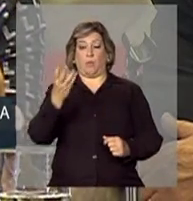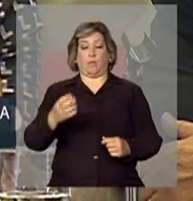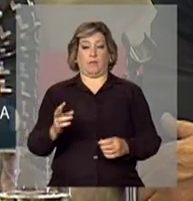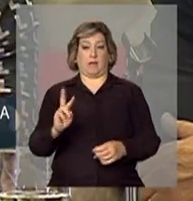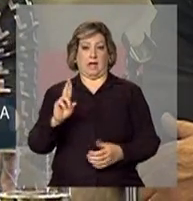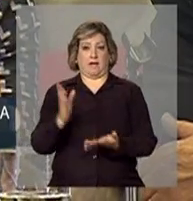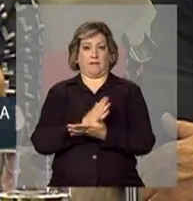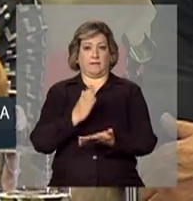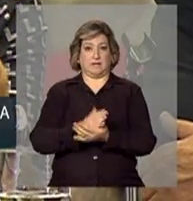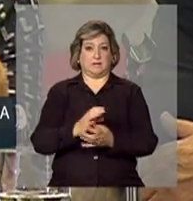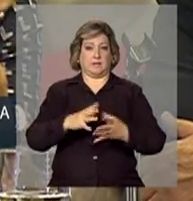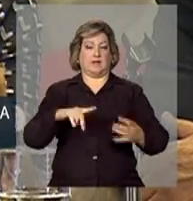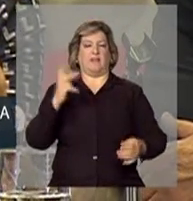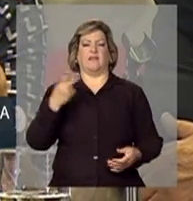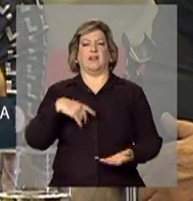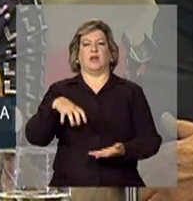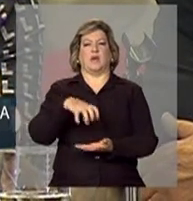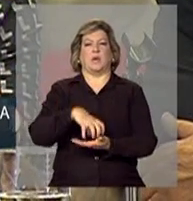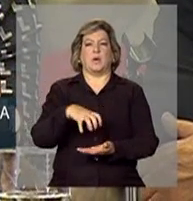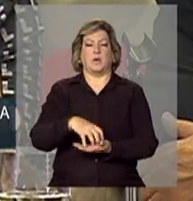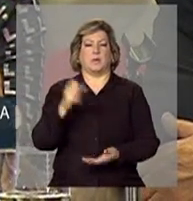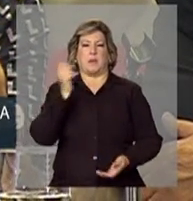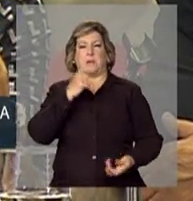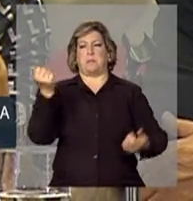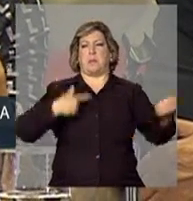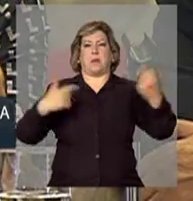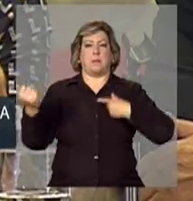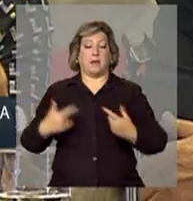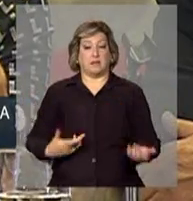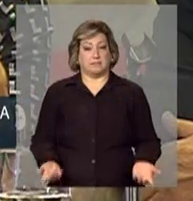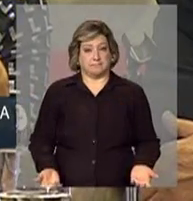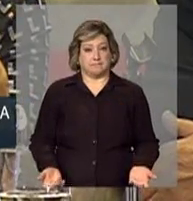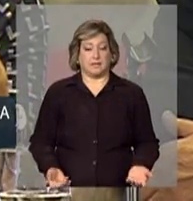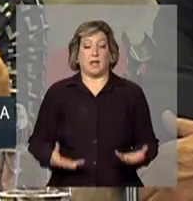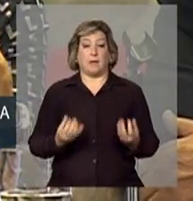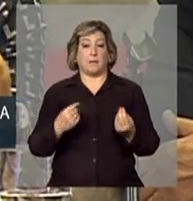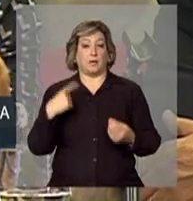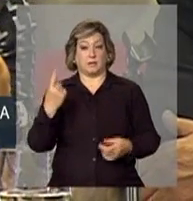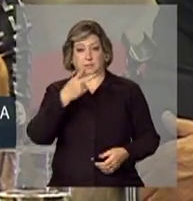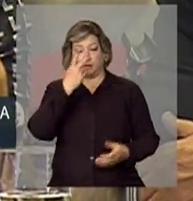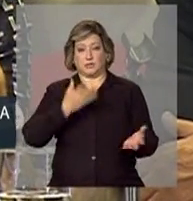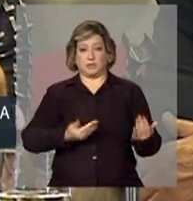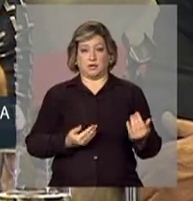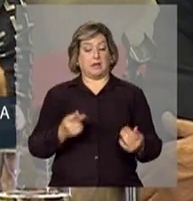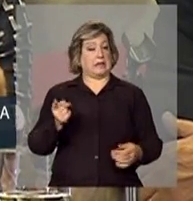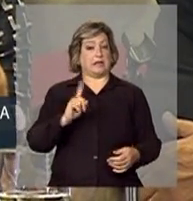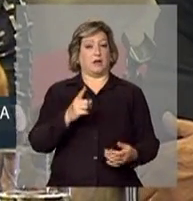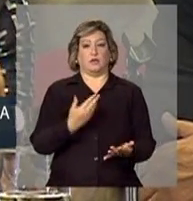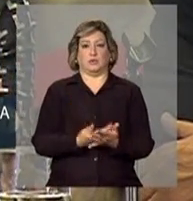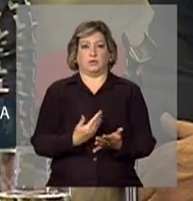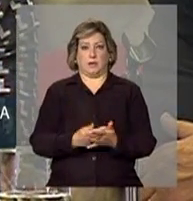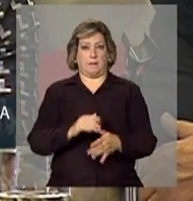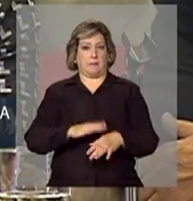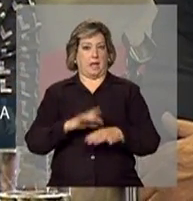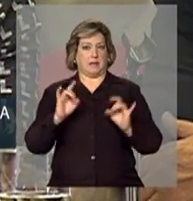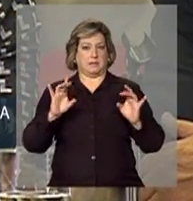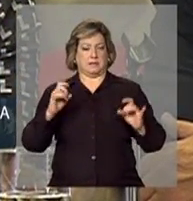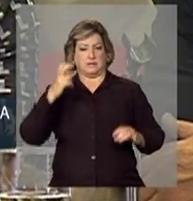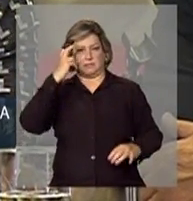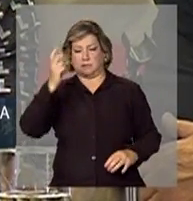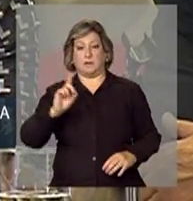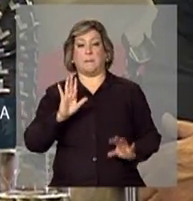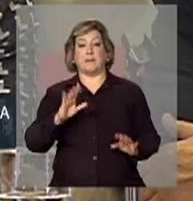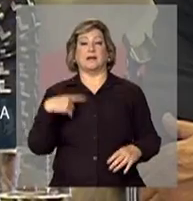somos uma comissão da mentira, nos ofendendo pessoalmente, e muita gente jovem, não os estudantes mais politizados, mas muita gente